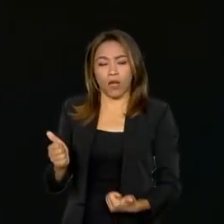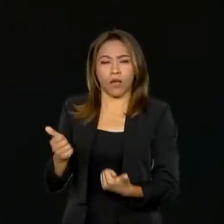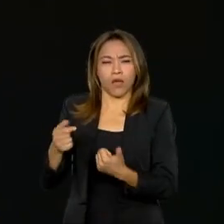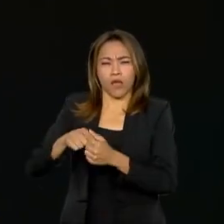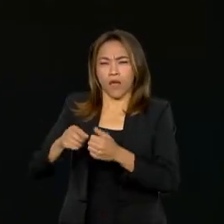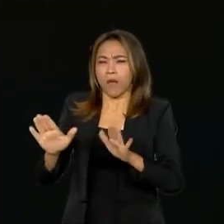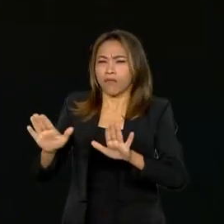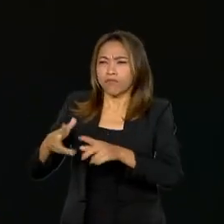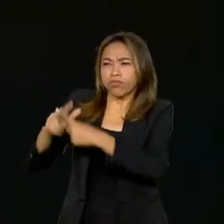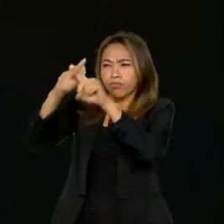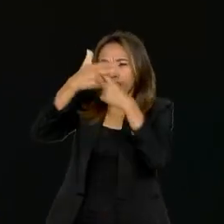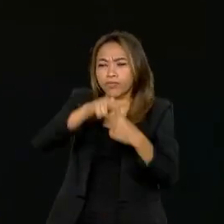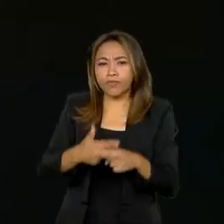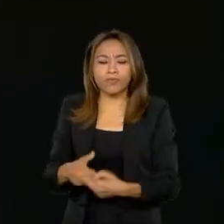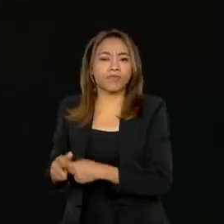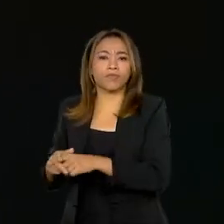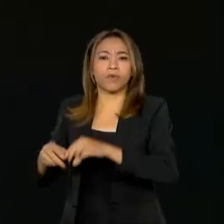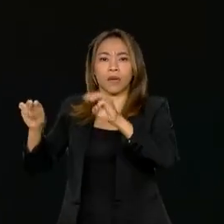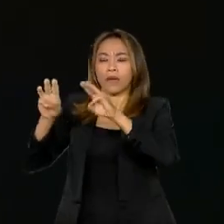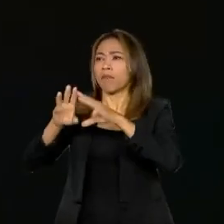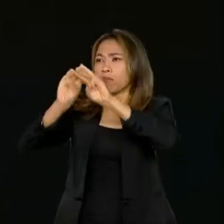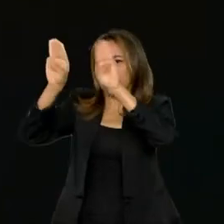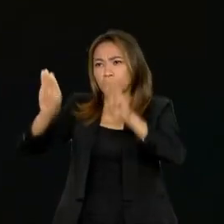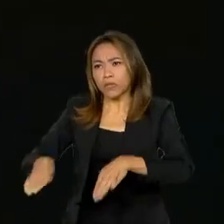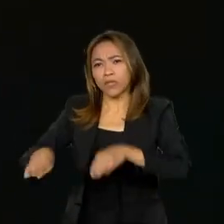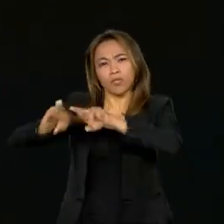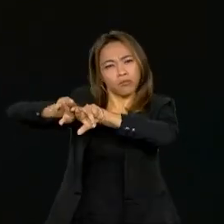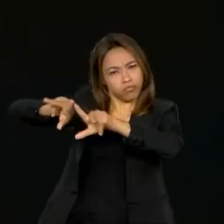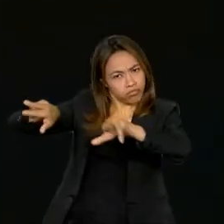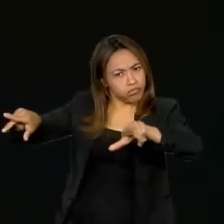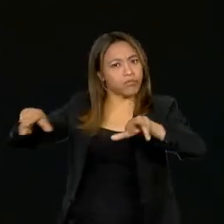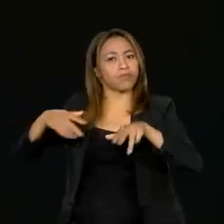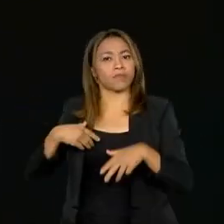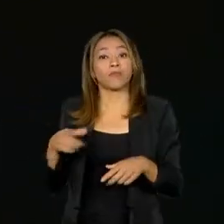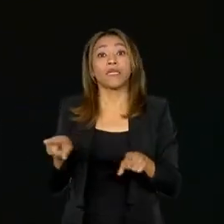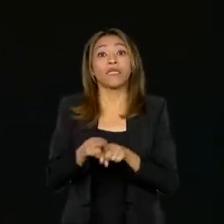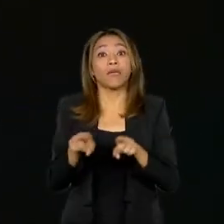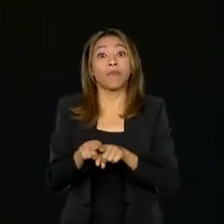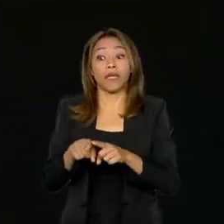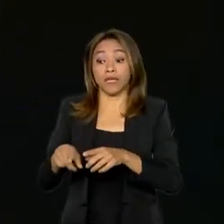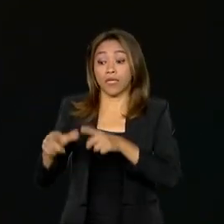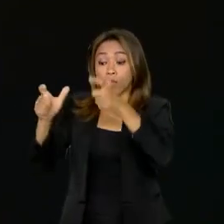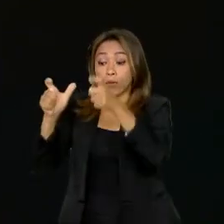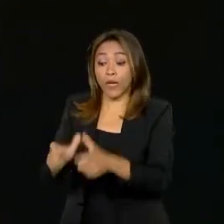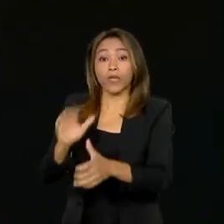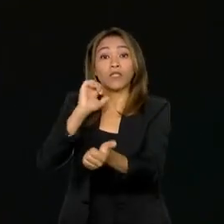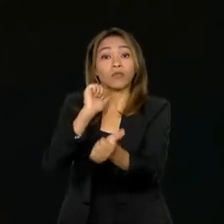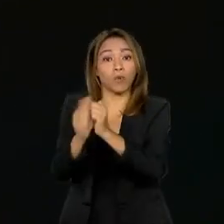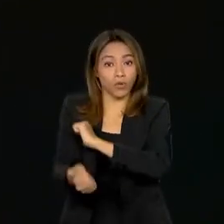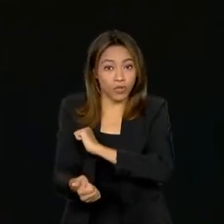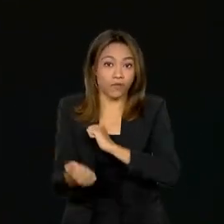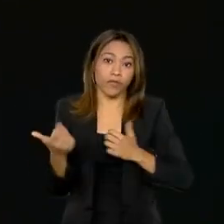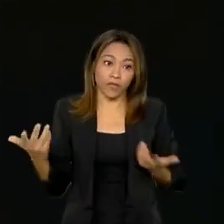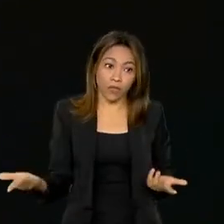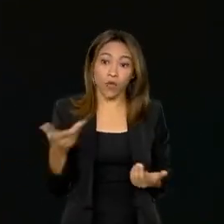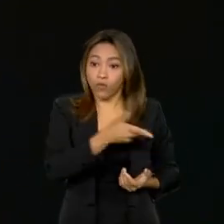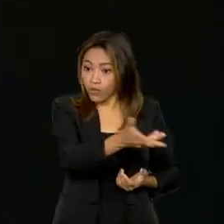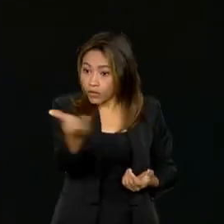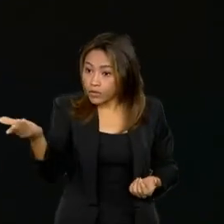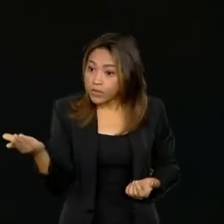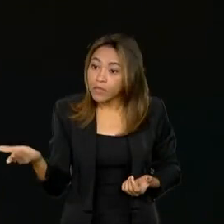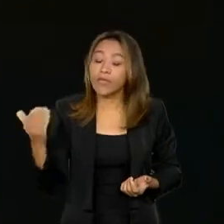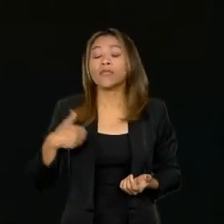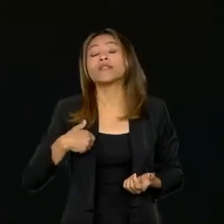histórico. E, por fim, na área esportiva, espaços esportivos comunitários comunitários, ou seja, os senhores terão a oportunidade